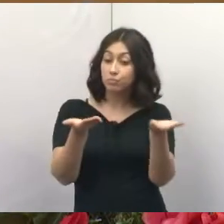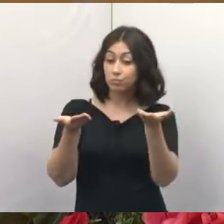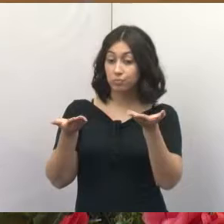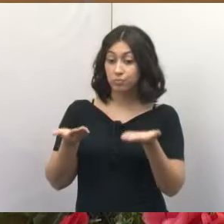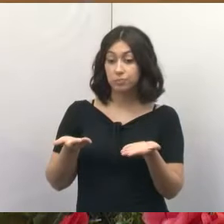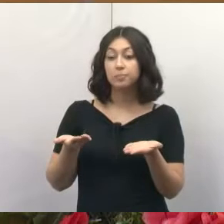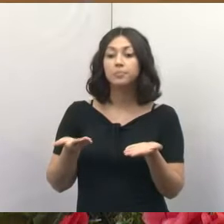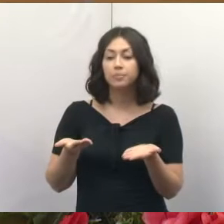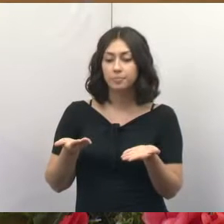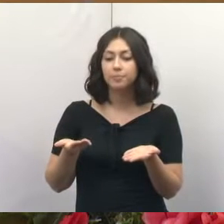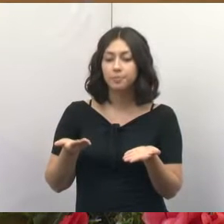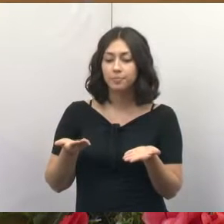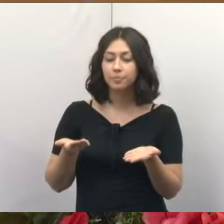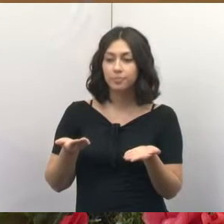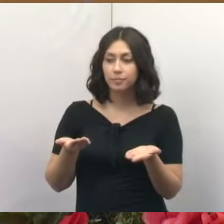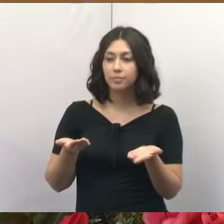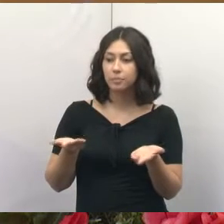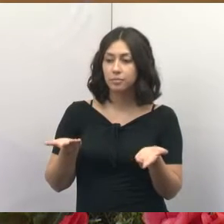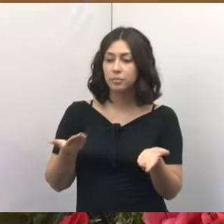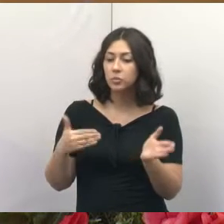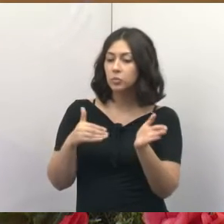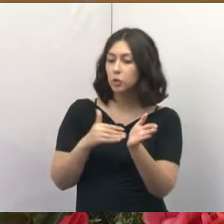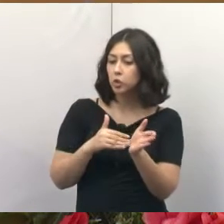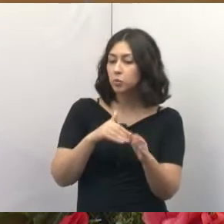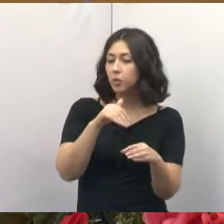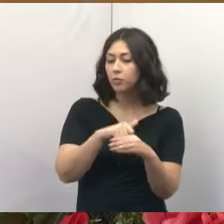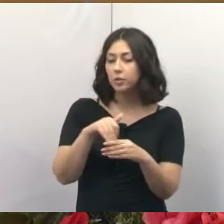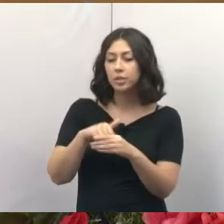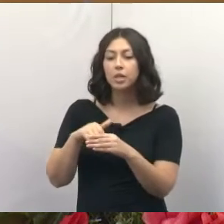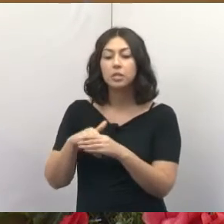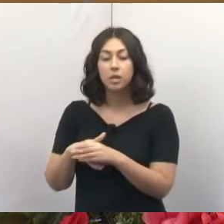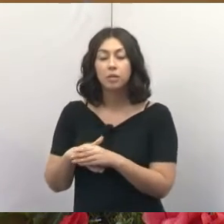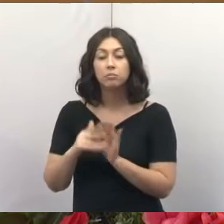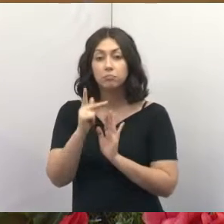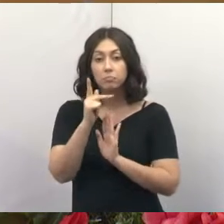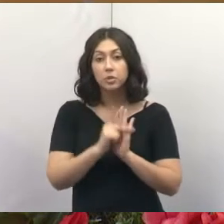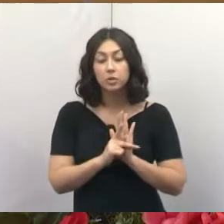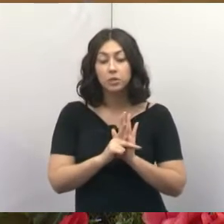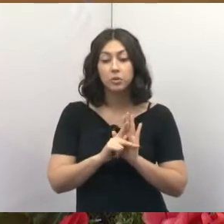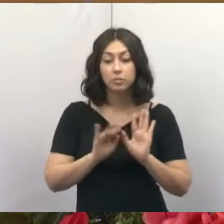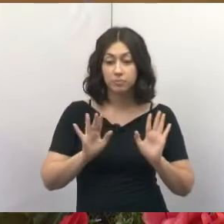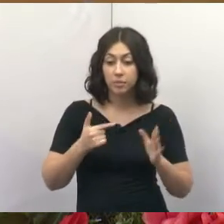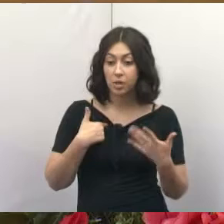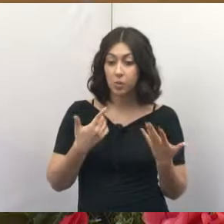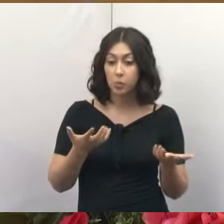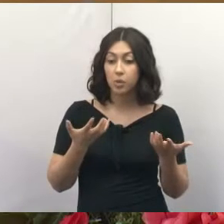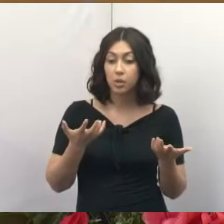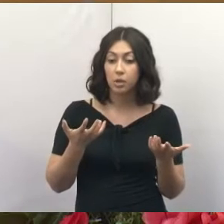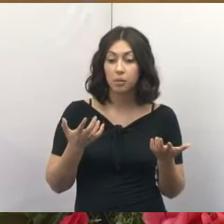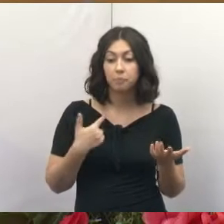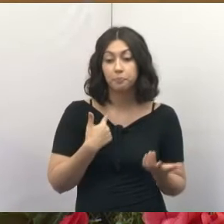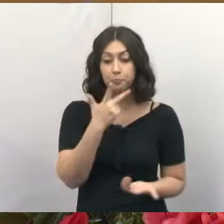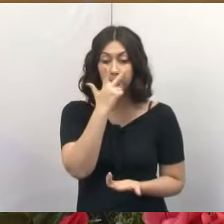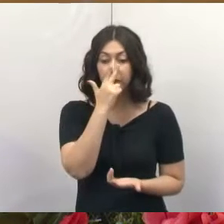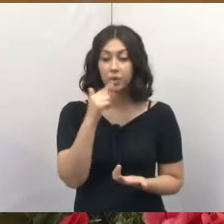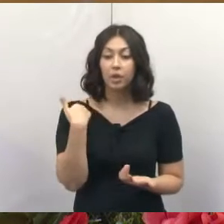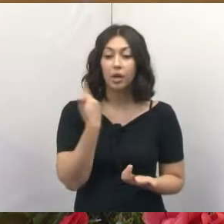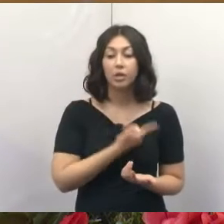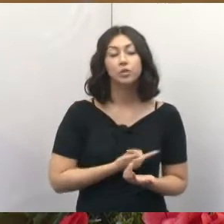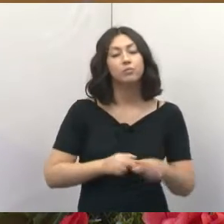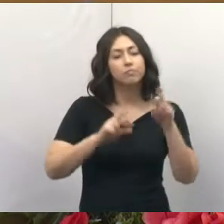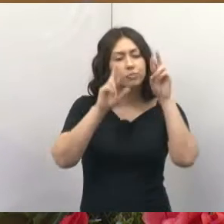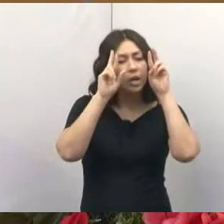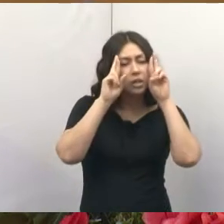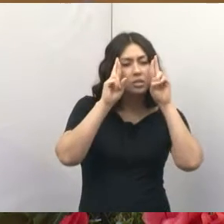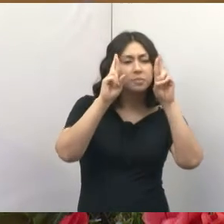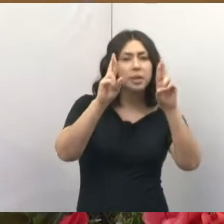cá, né, a última votação no dia de hoje para fazer nesse projeto essa discussão. Eu queria aqui, eu acho que a gente respeita